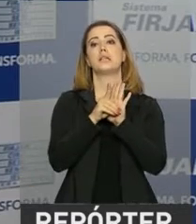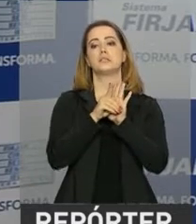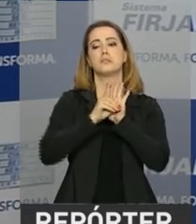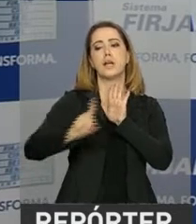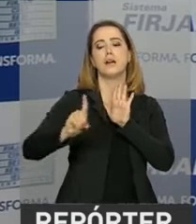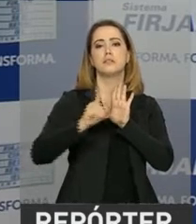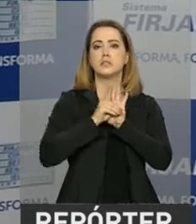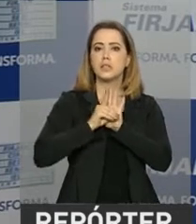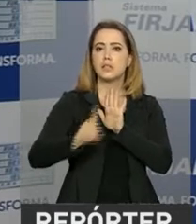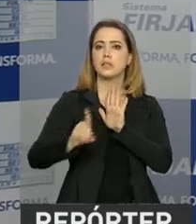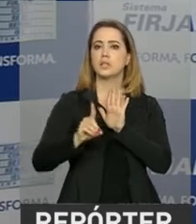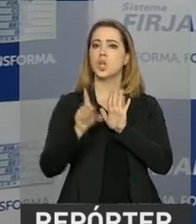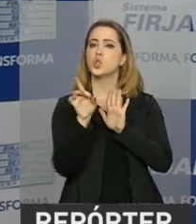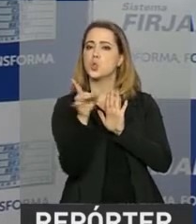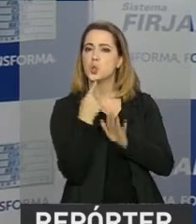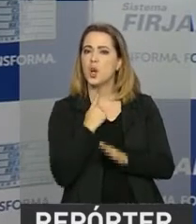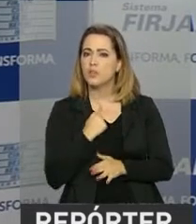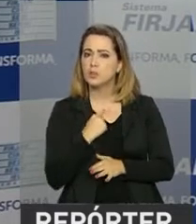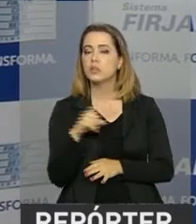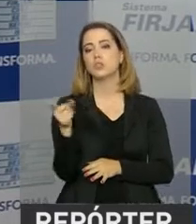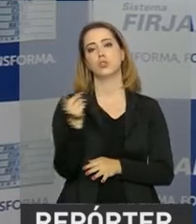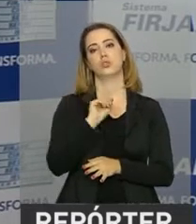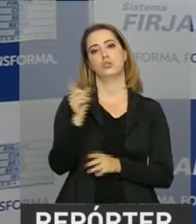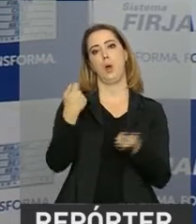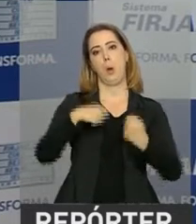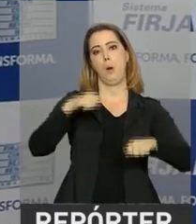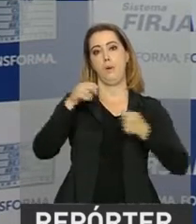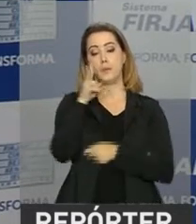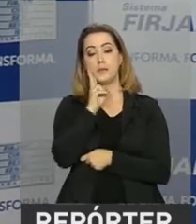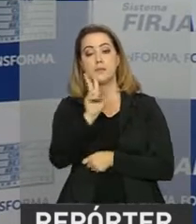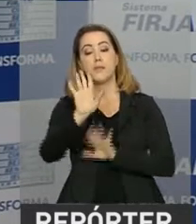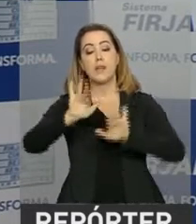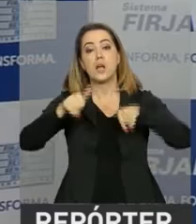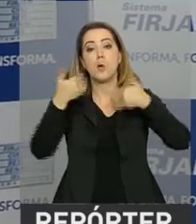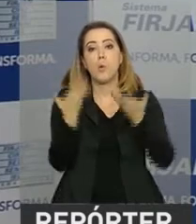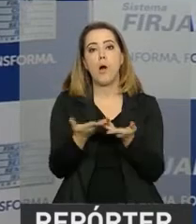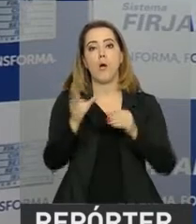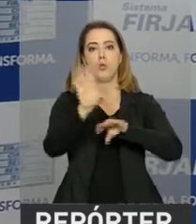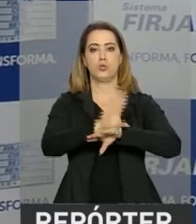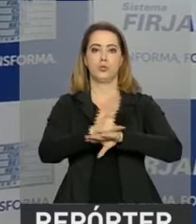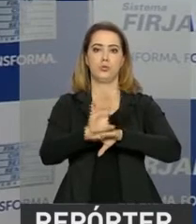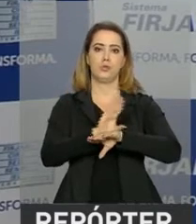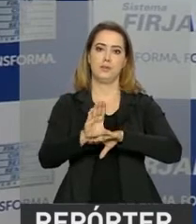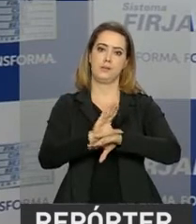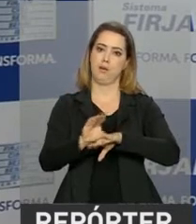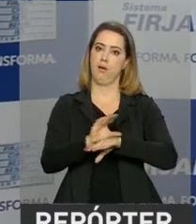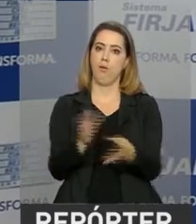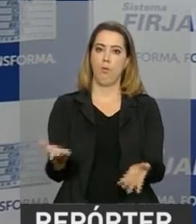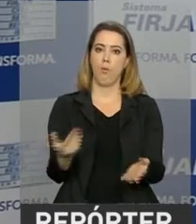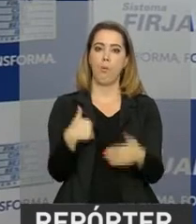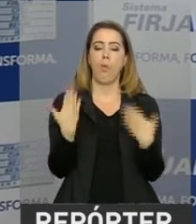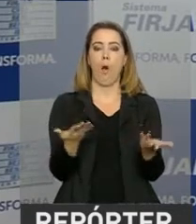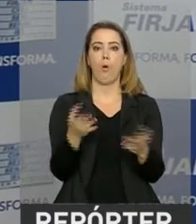não vontade. Existem definições constitucionais que